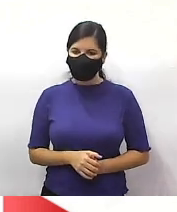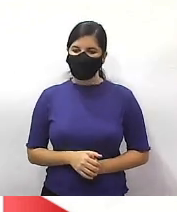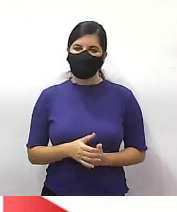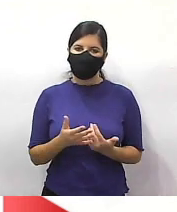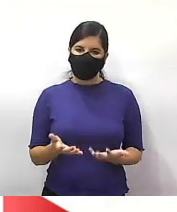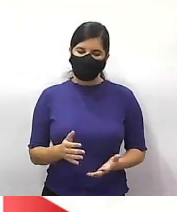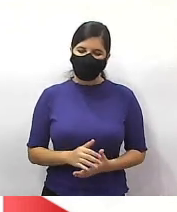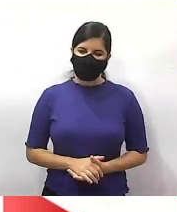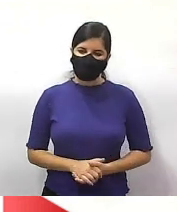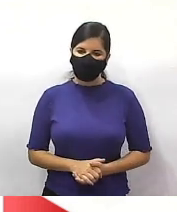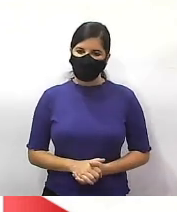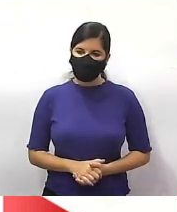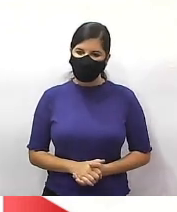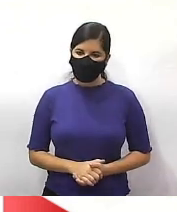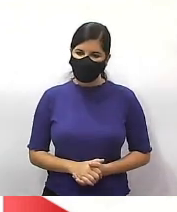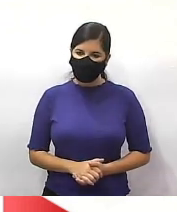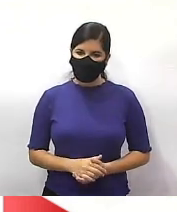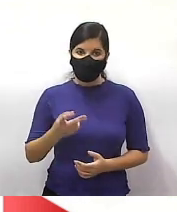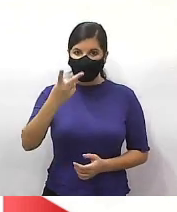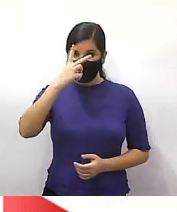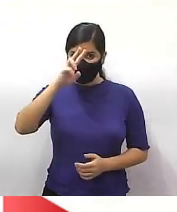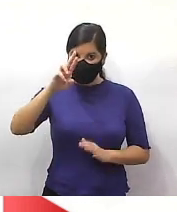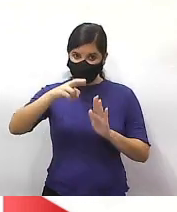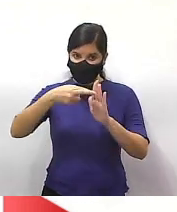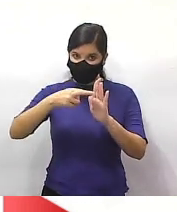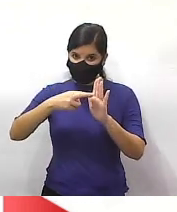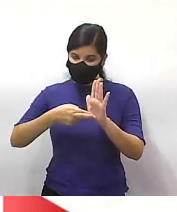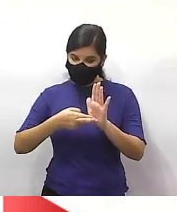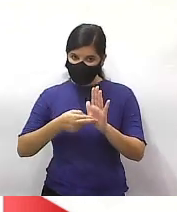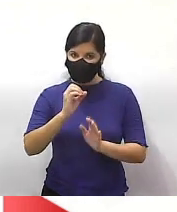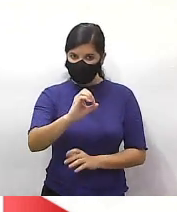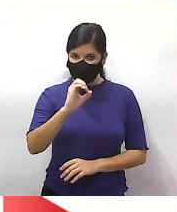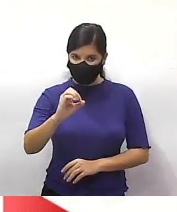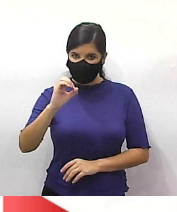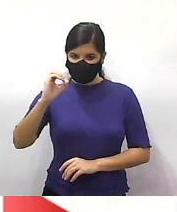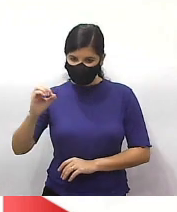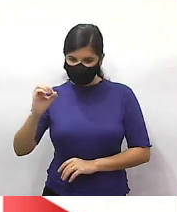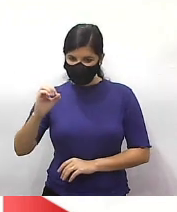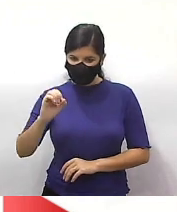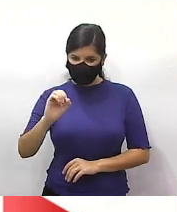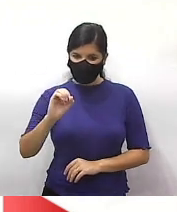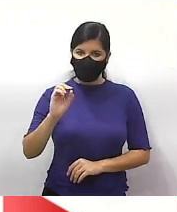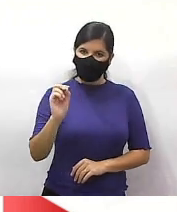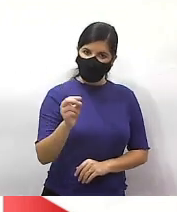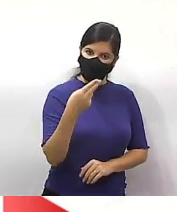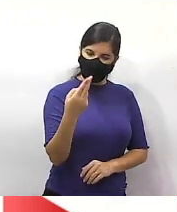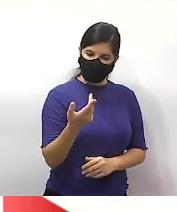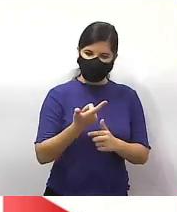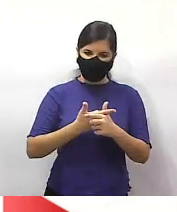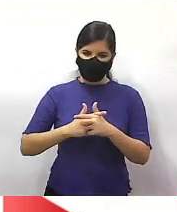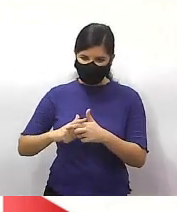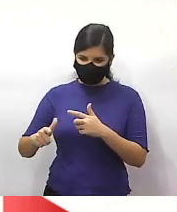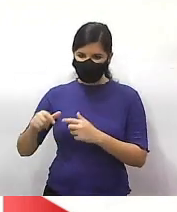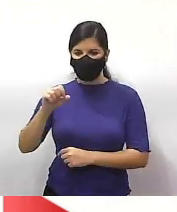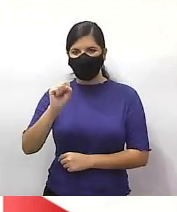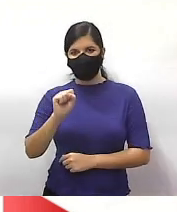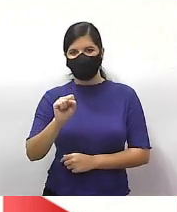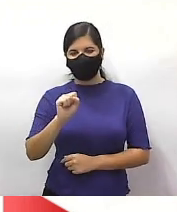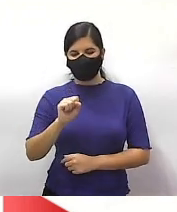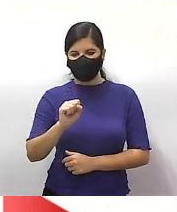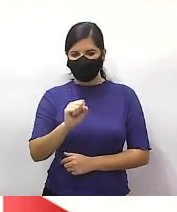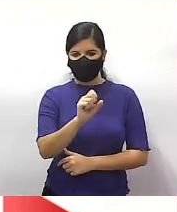bom? Preste atenção, ó. Lembrando da regra, tá bom? 000 ou essa última classe foi divisível por 8.